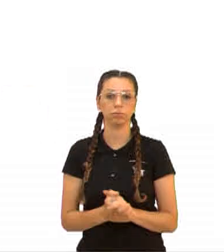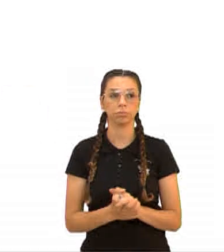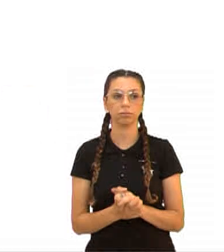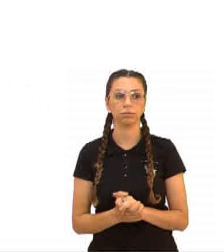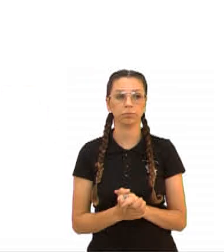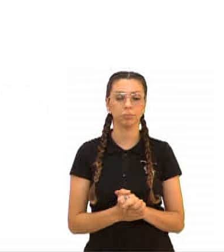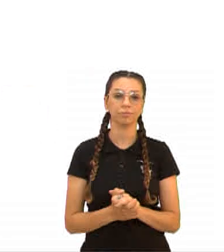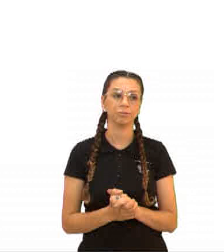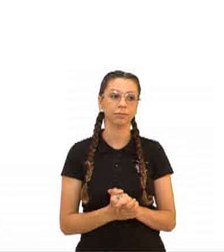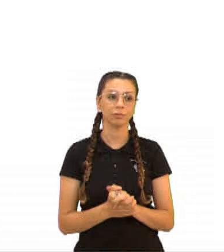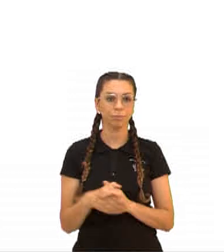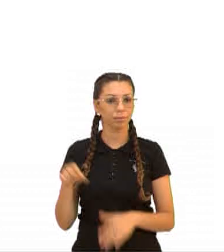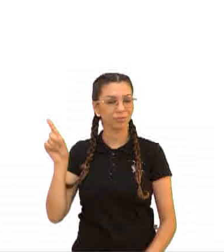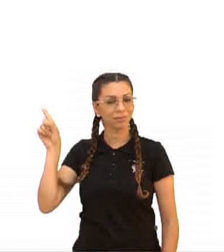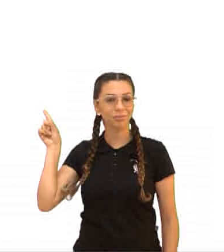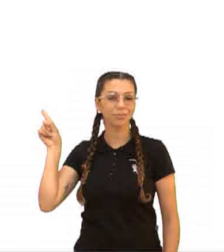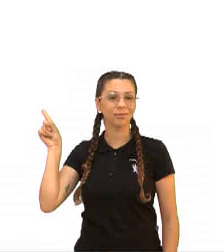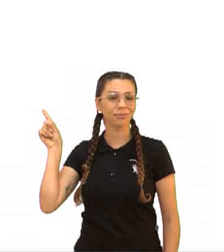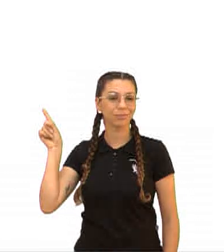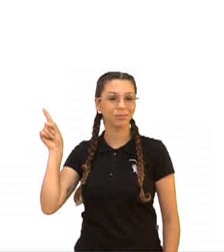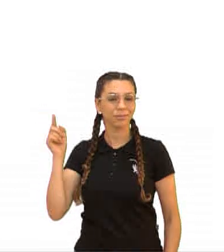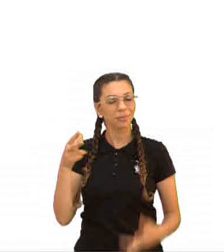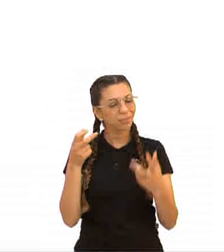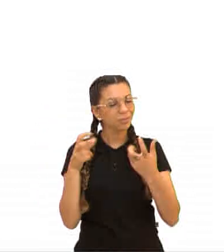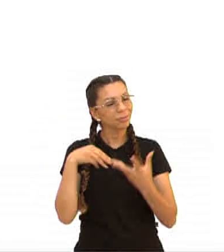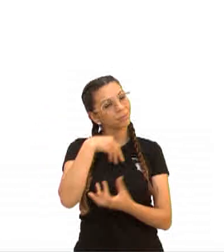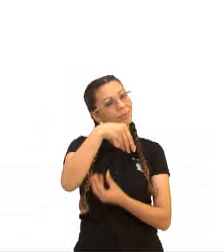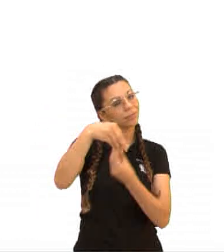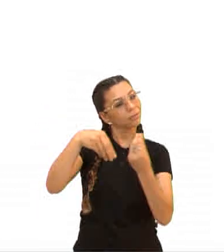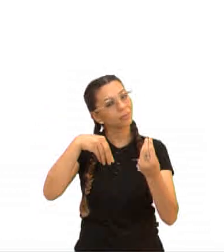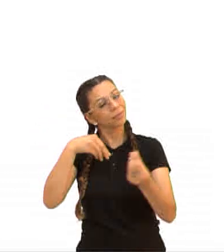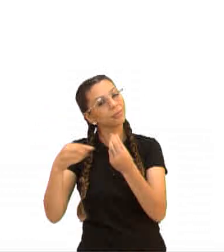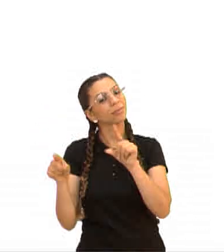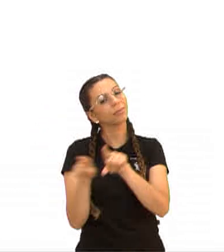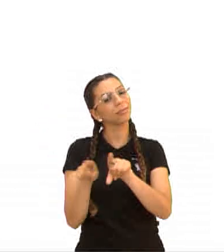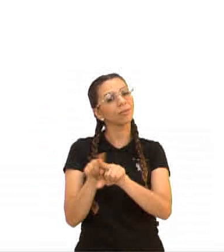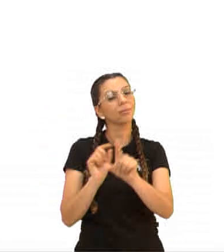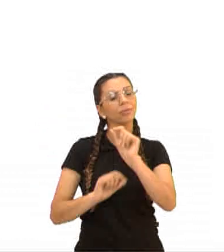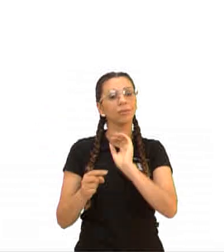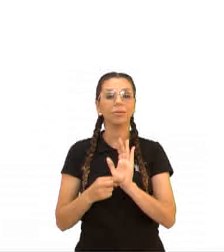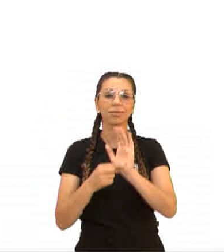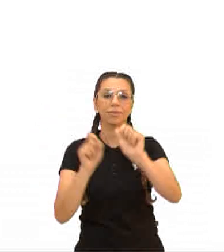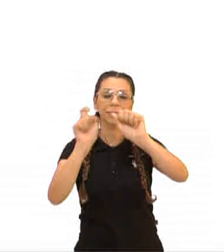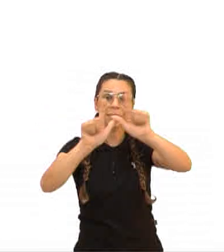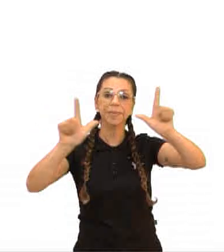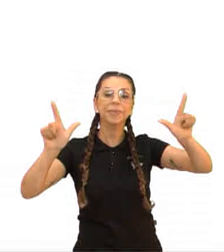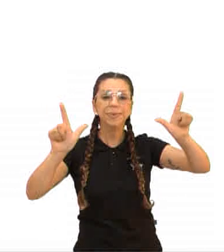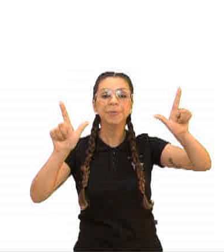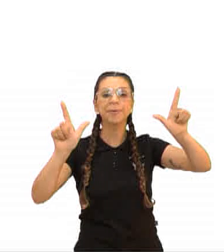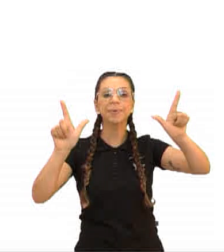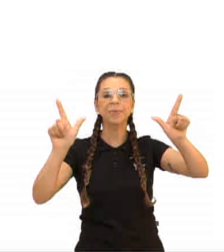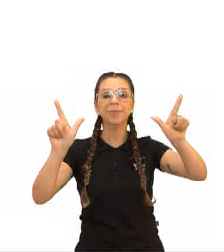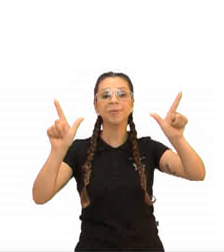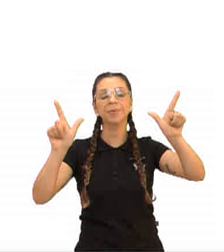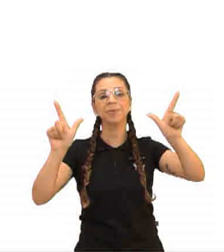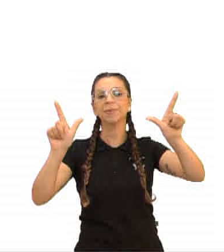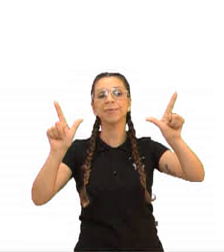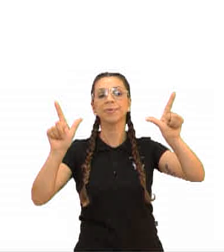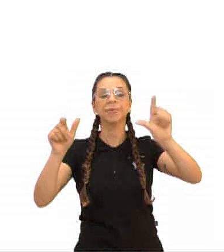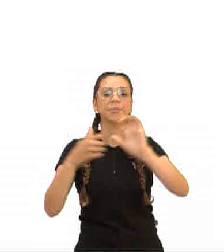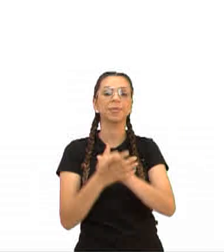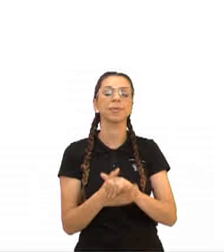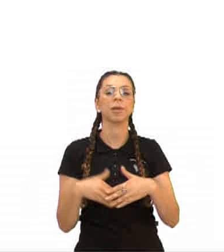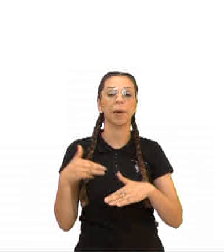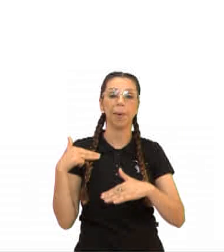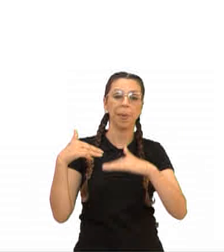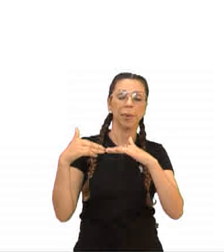as margens, olha como é fundido, e como também se aparece ainda a tela, como a gente vê lá na